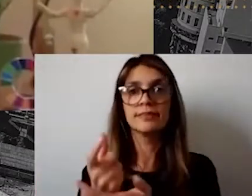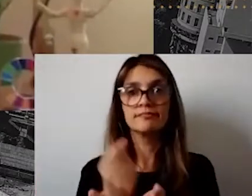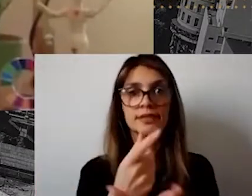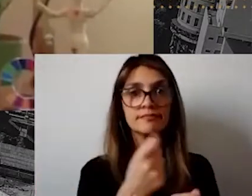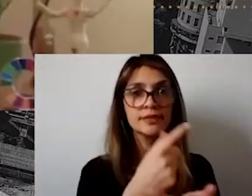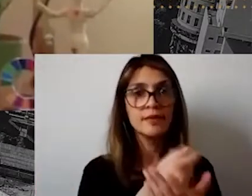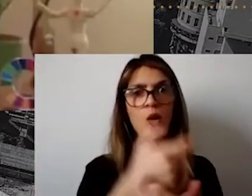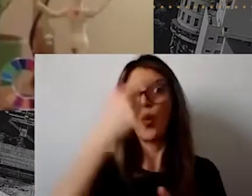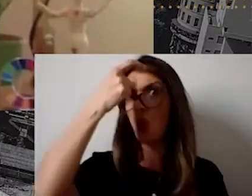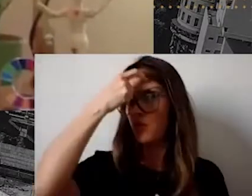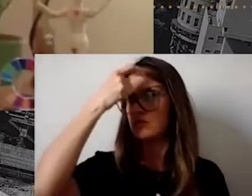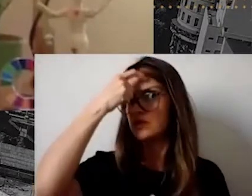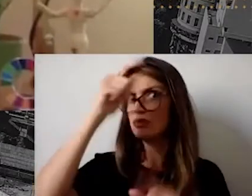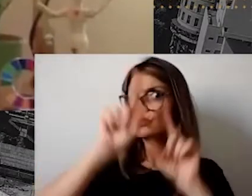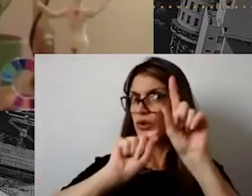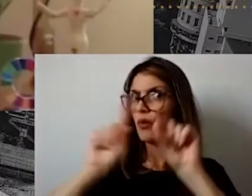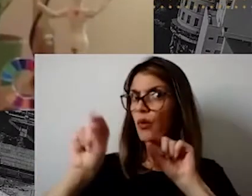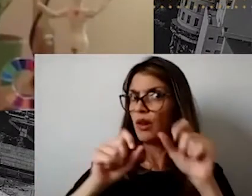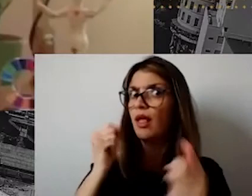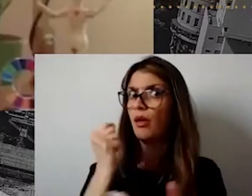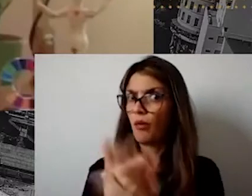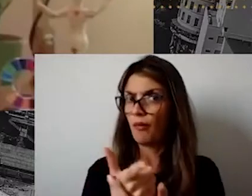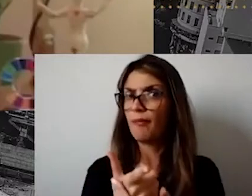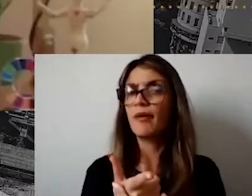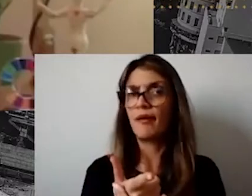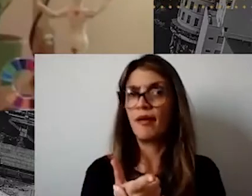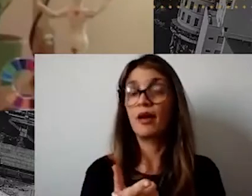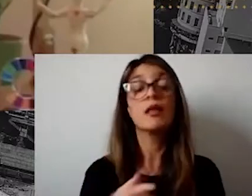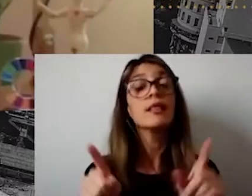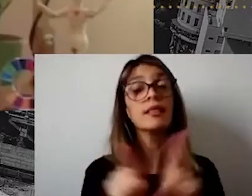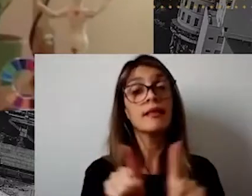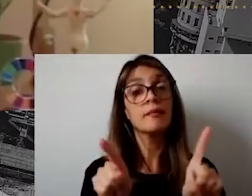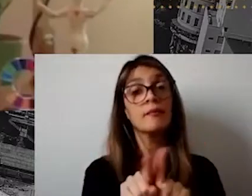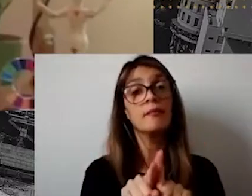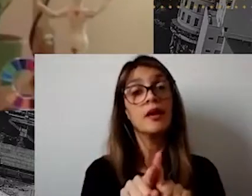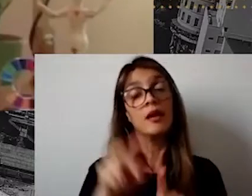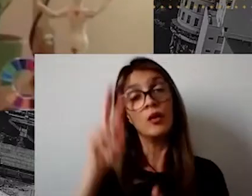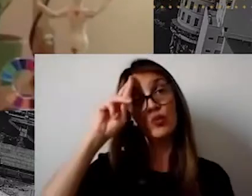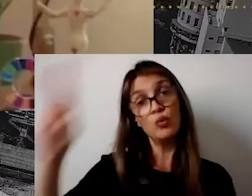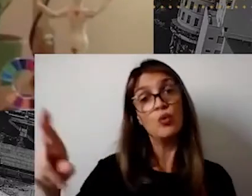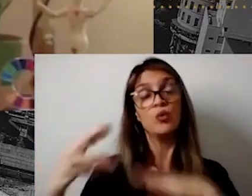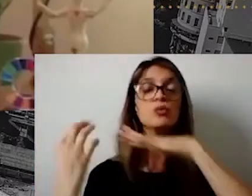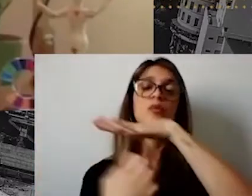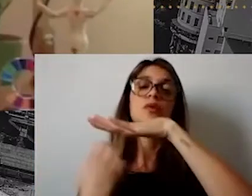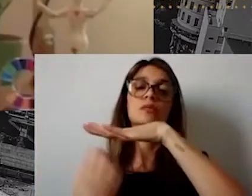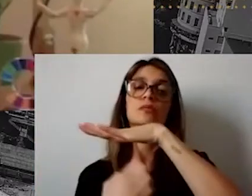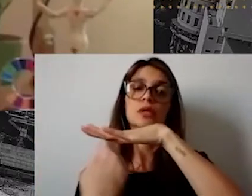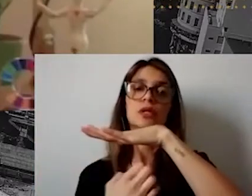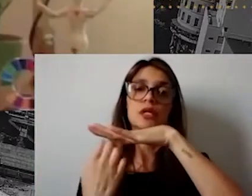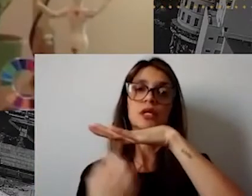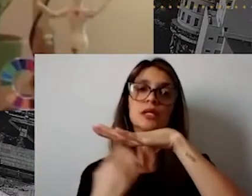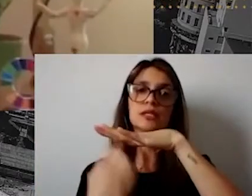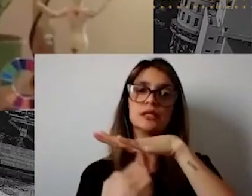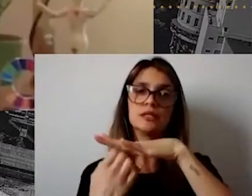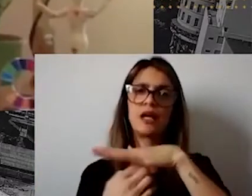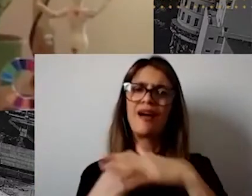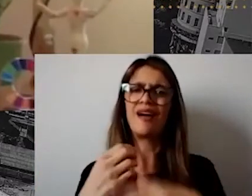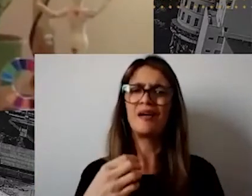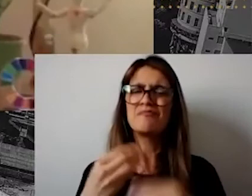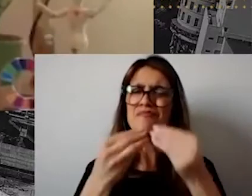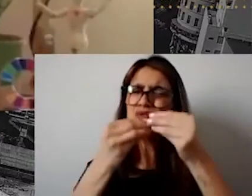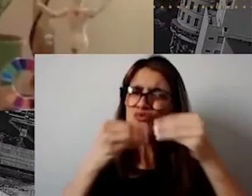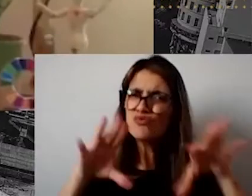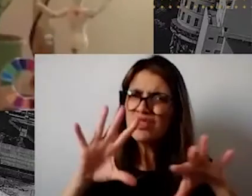nossas escolhas e também empresários responsáveis por reduzir ao mínimo possível o impacto causado pelas